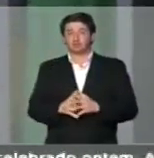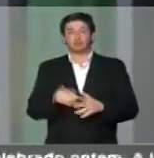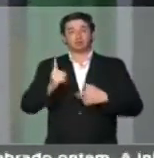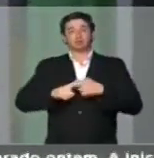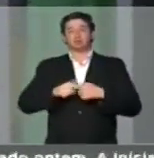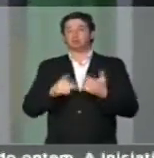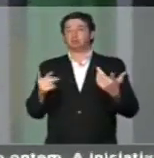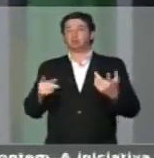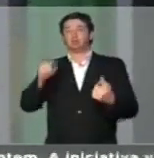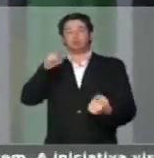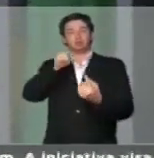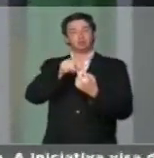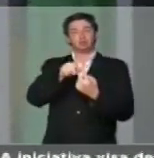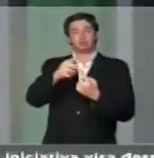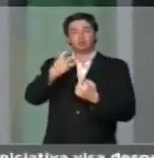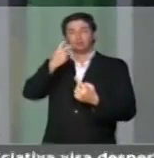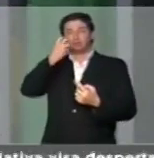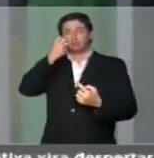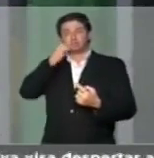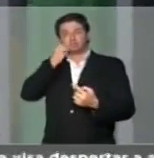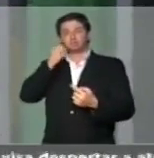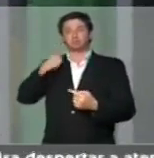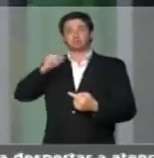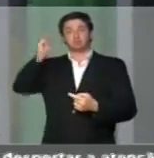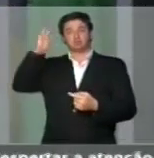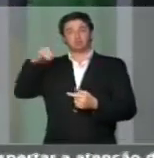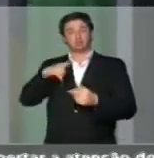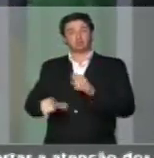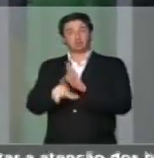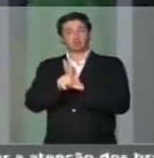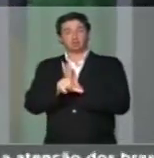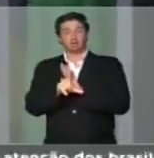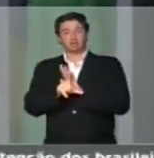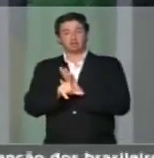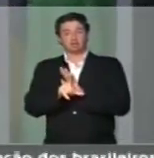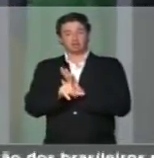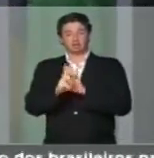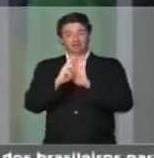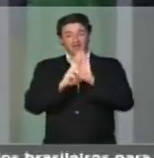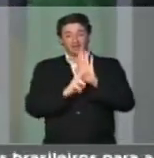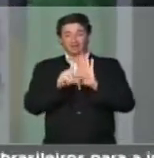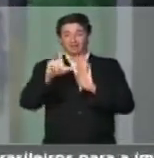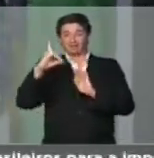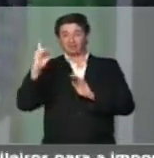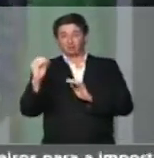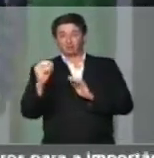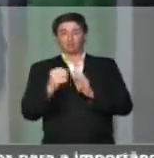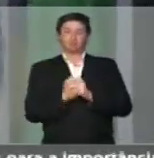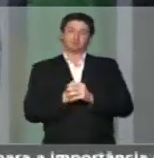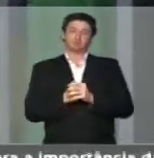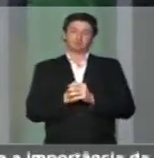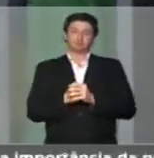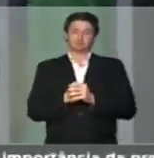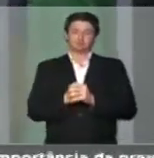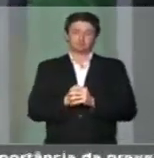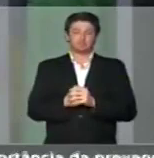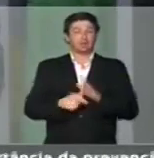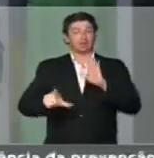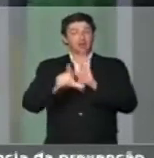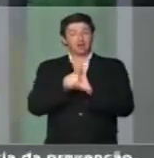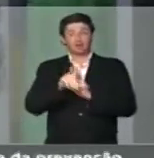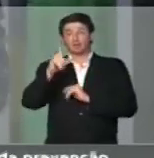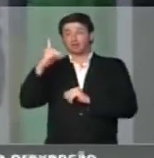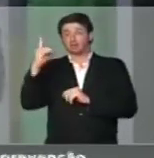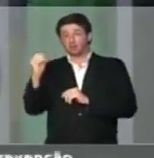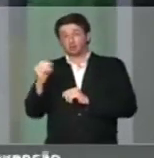Porque uma meta de superávit prevista na lei de diretrizes orçamentárias, a lei de